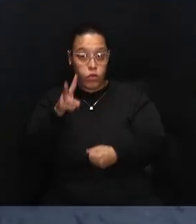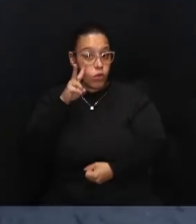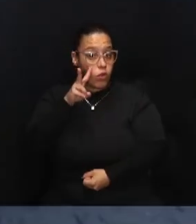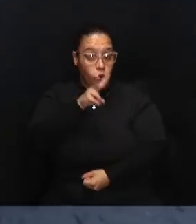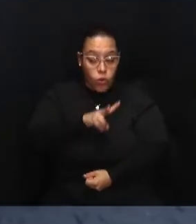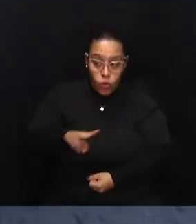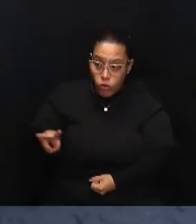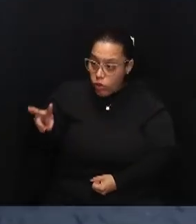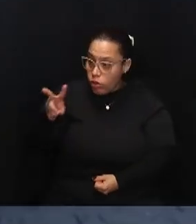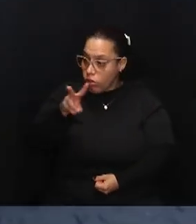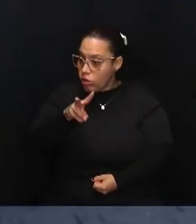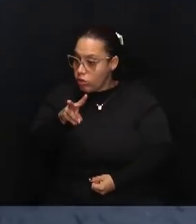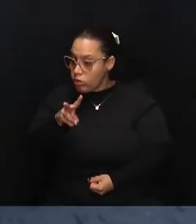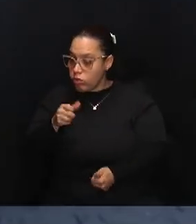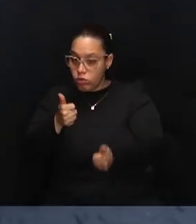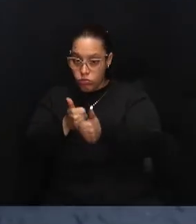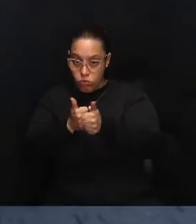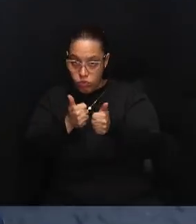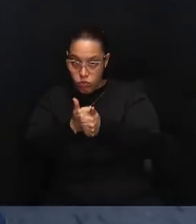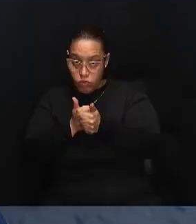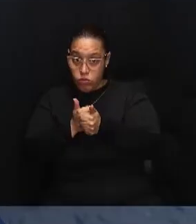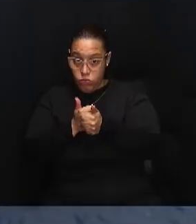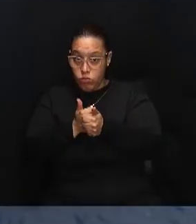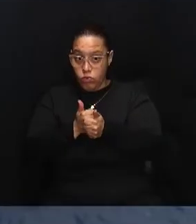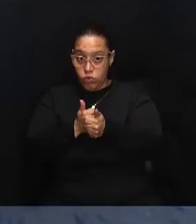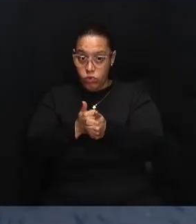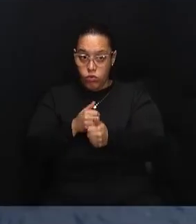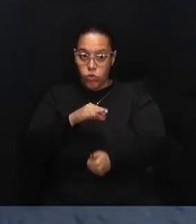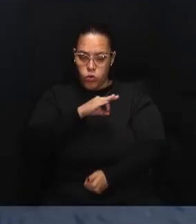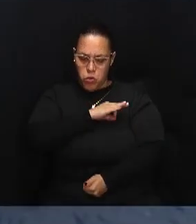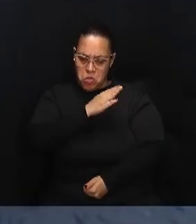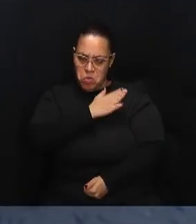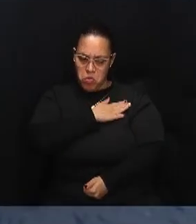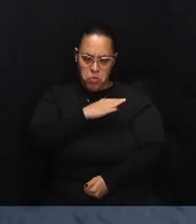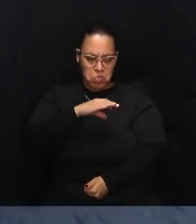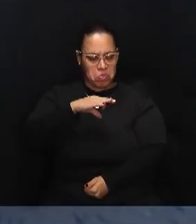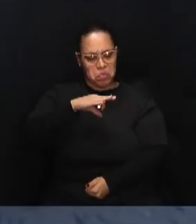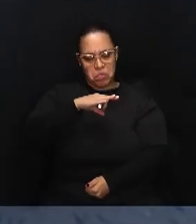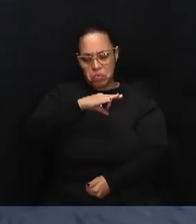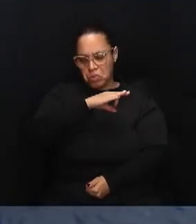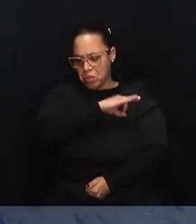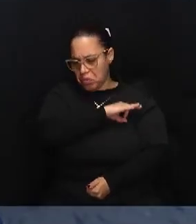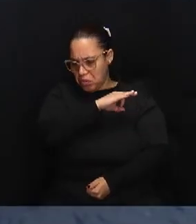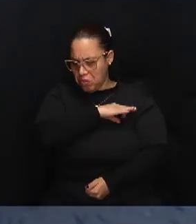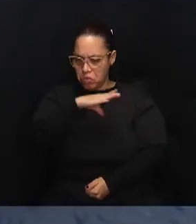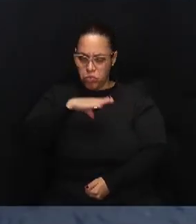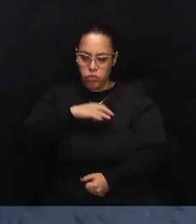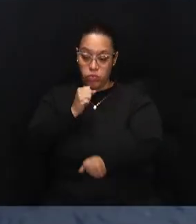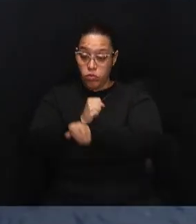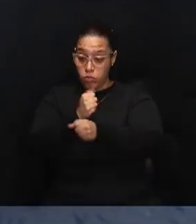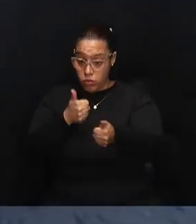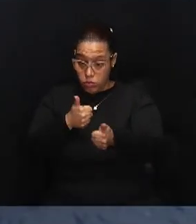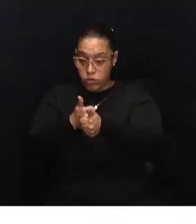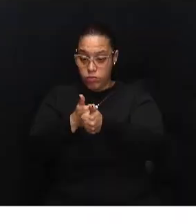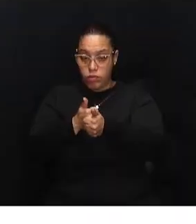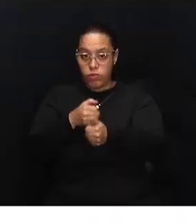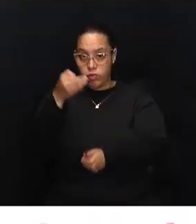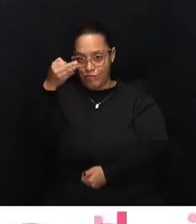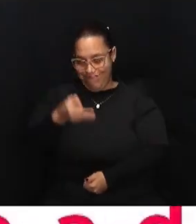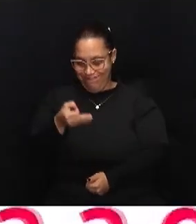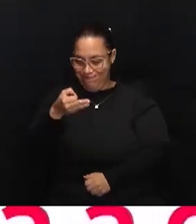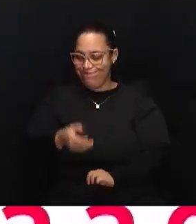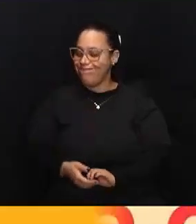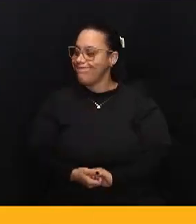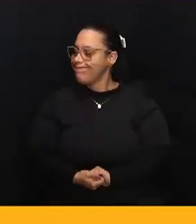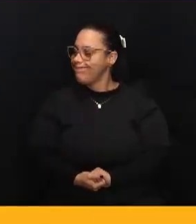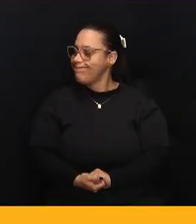visualizar ali próximo a esse local, guarda municipal, polícia militar, aí espere próximo, que é o ideal.